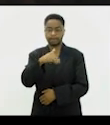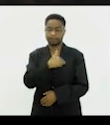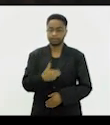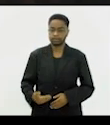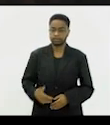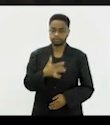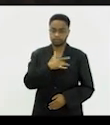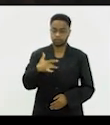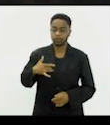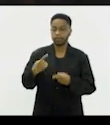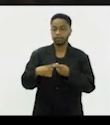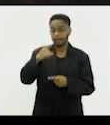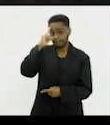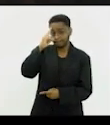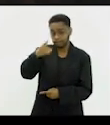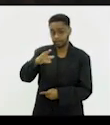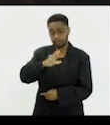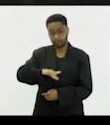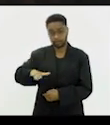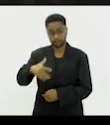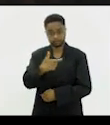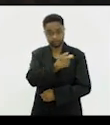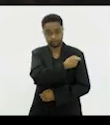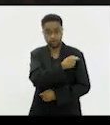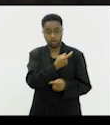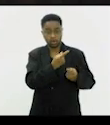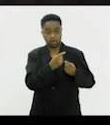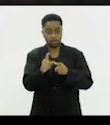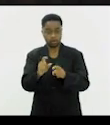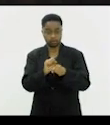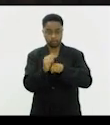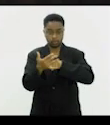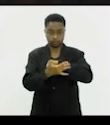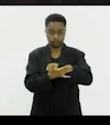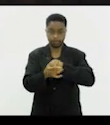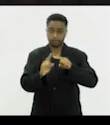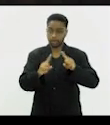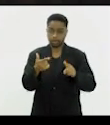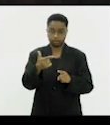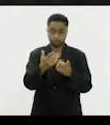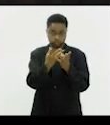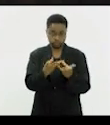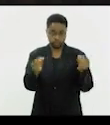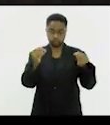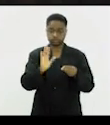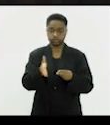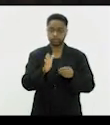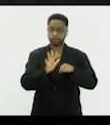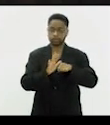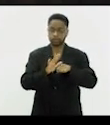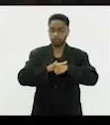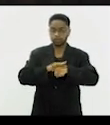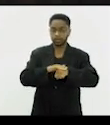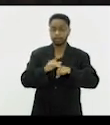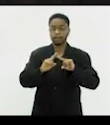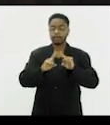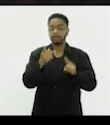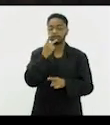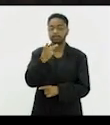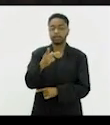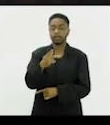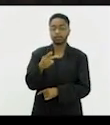as crianças tomarem vacina contra a Covid, que não existe mais, mas nega a